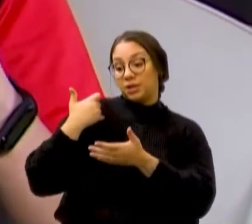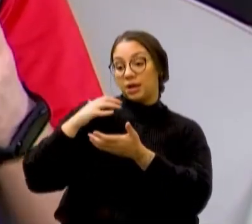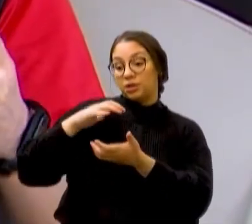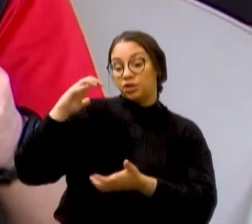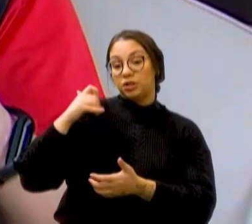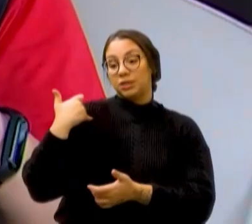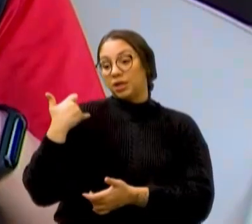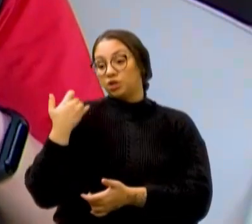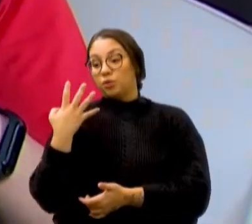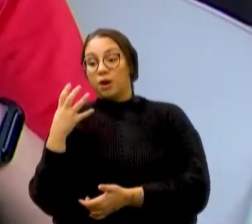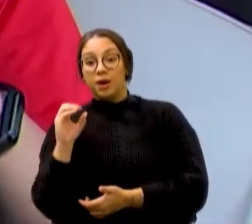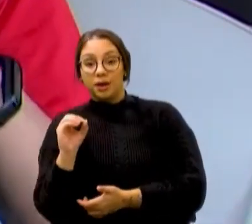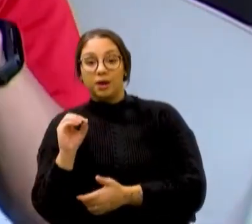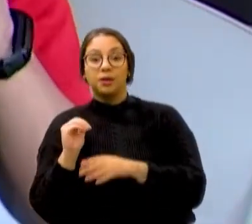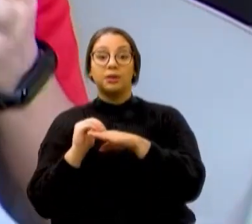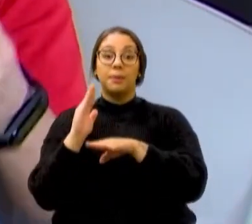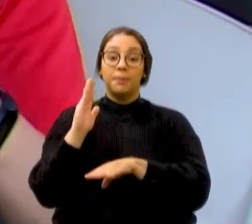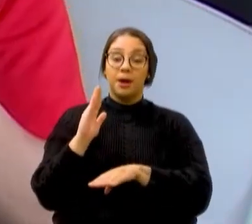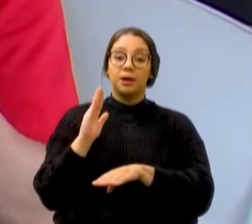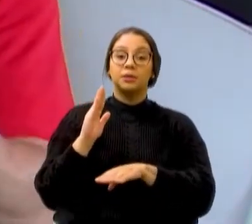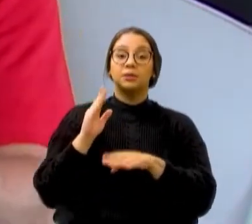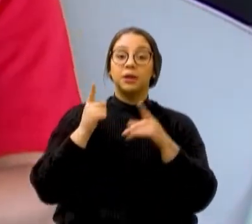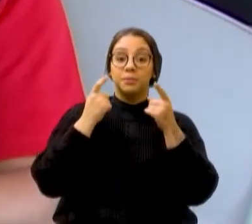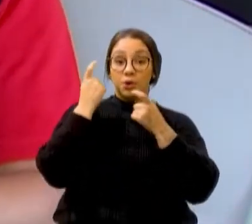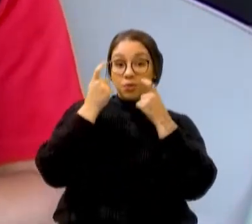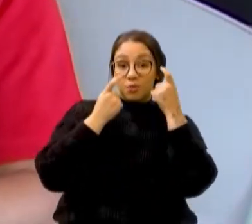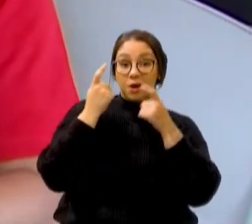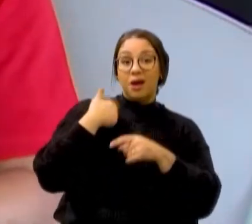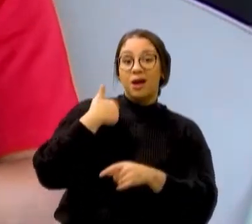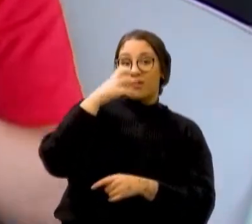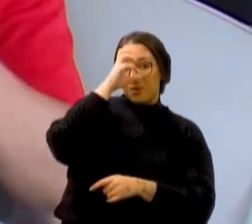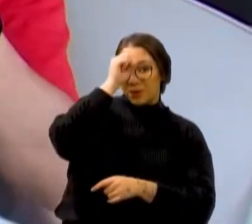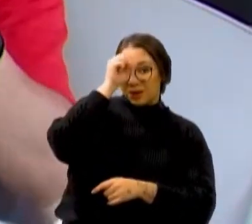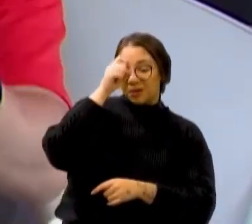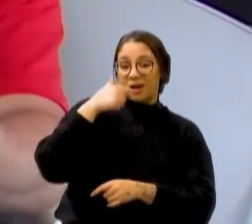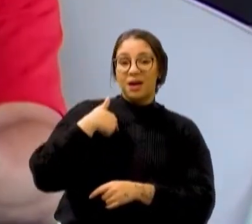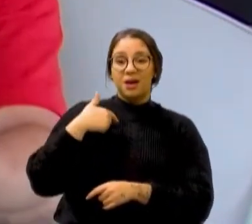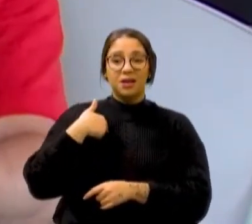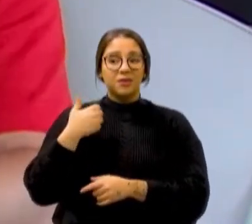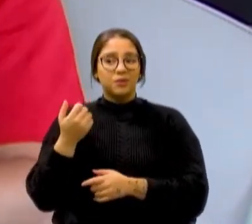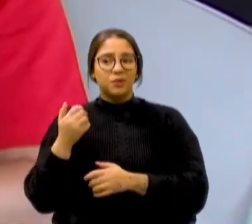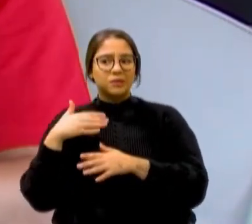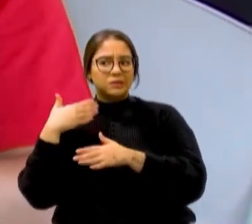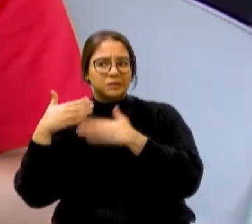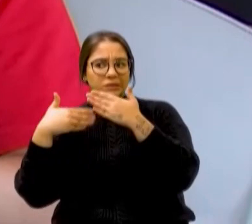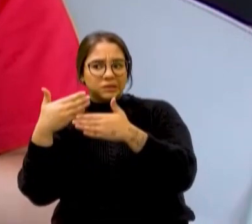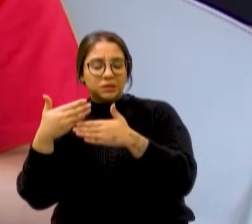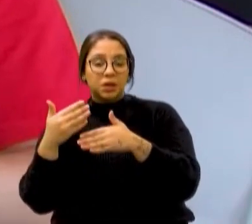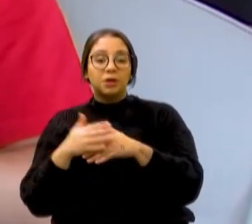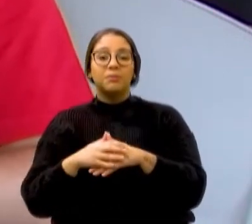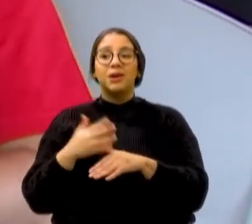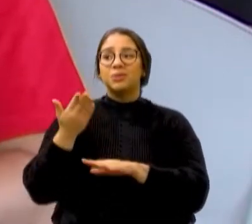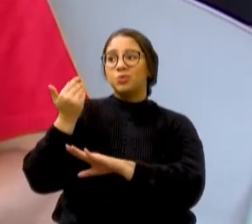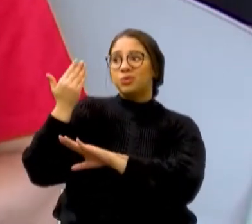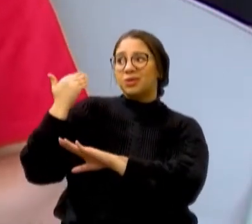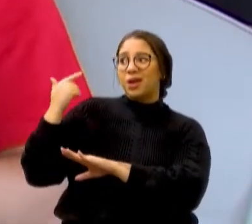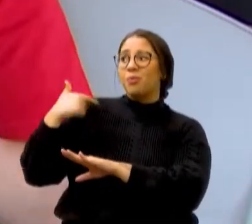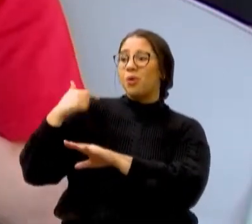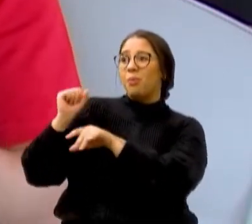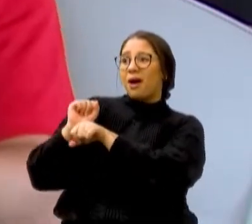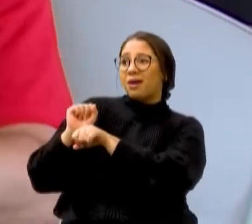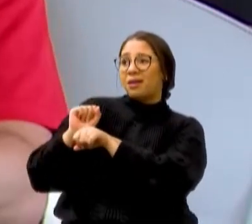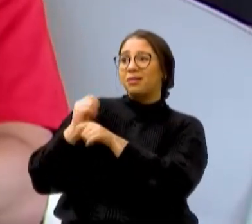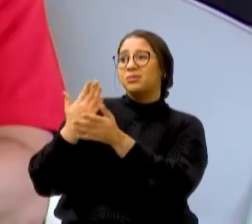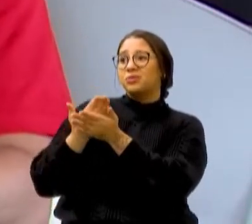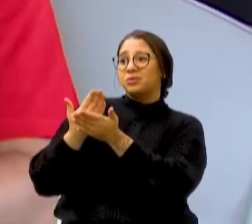pouco mais velha, com 40 ou mais, ela fica preocupada em será que eu vou aprender, será que eu vou absorver, mas faz muito tempo que eu estudei,